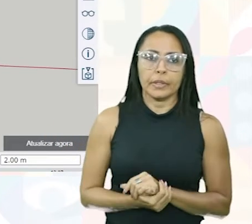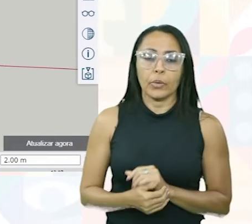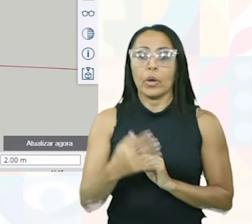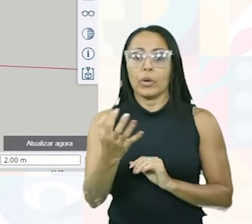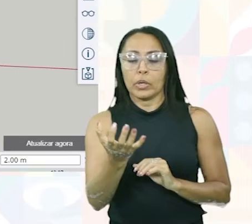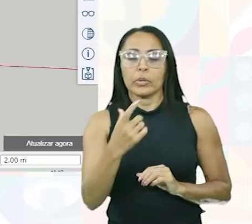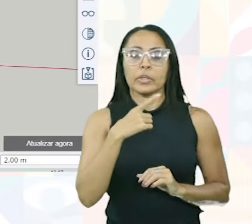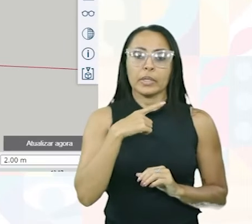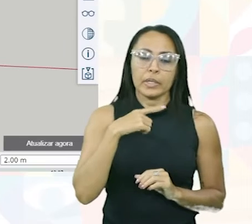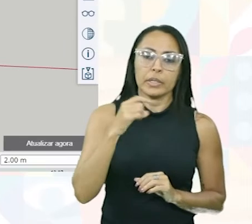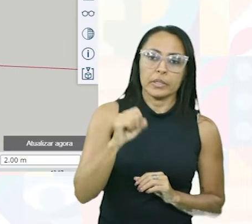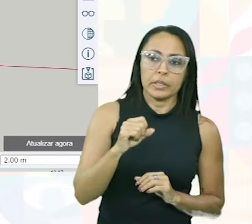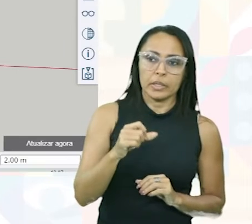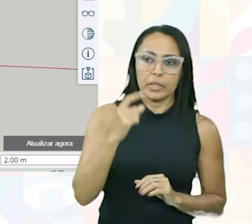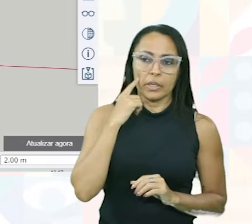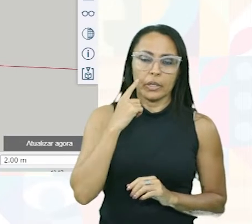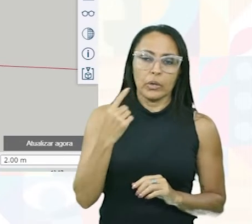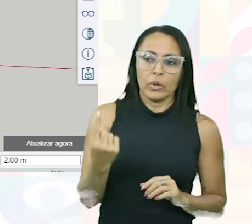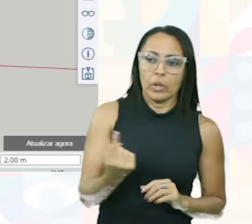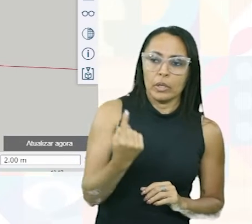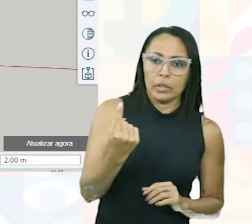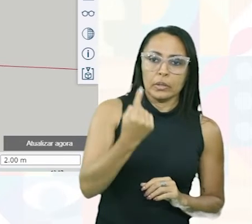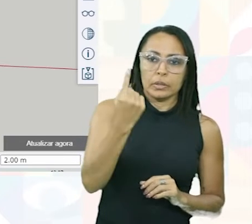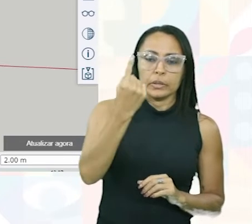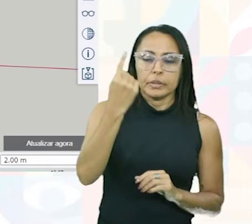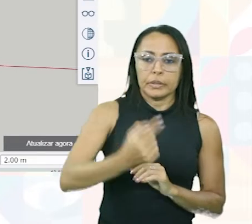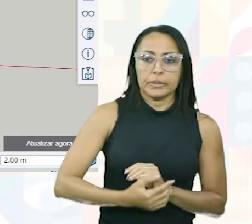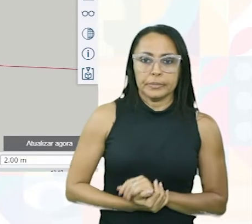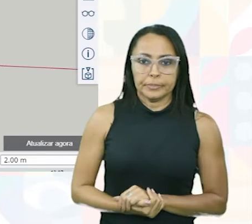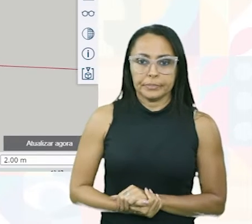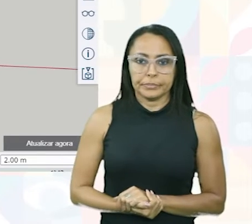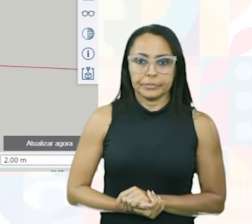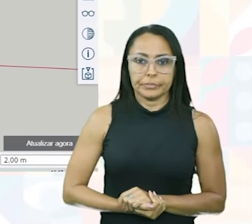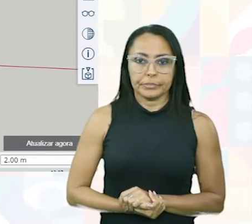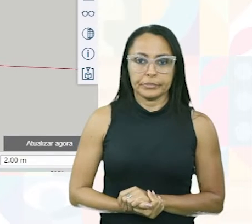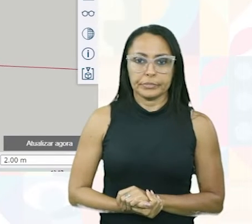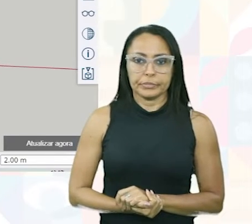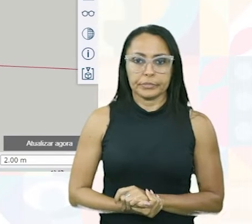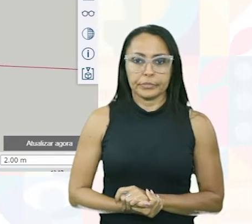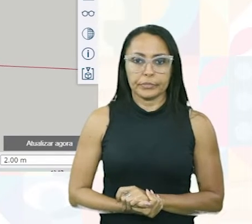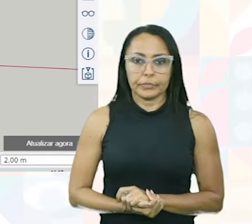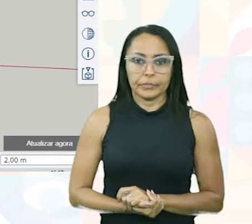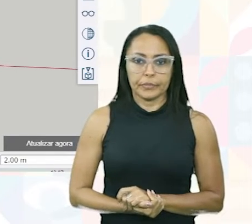tenha uma altura de